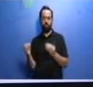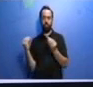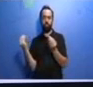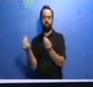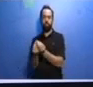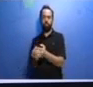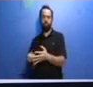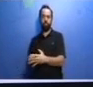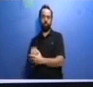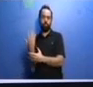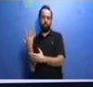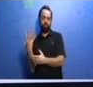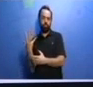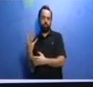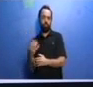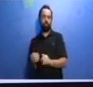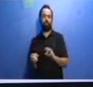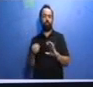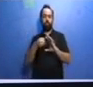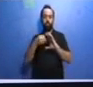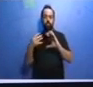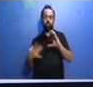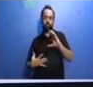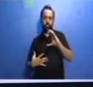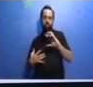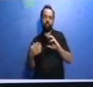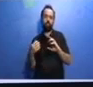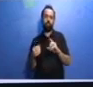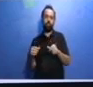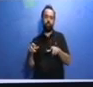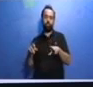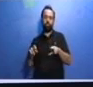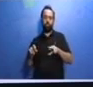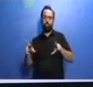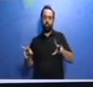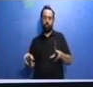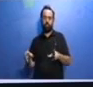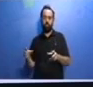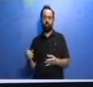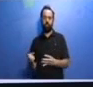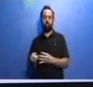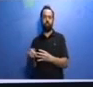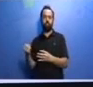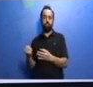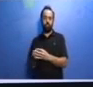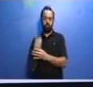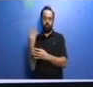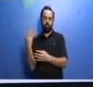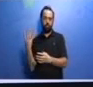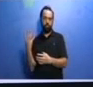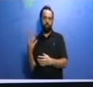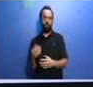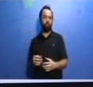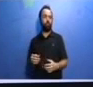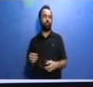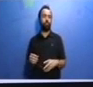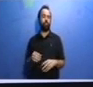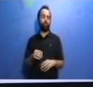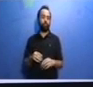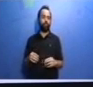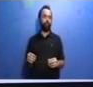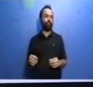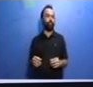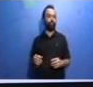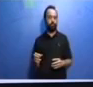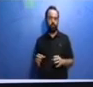nós podemos observar alterações como mudança de cor, liberação de um gás, formação de um